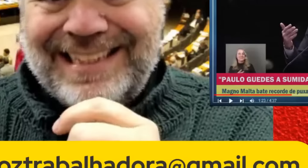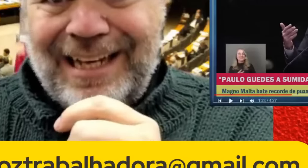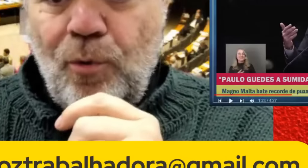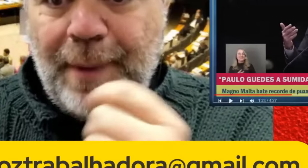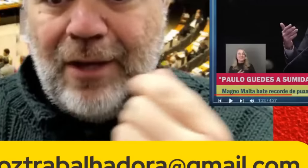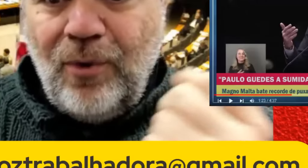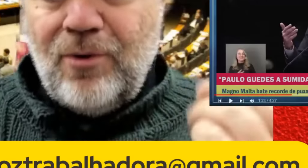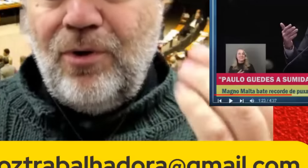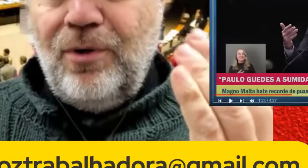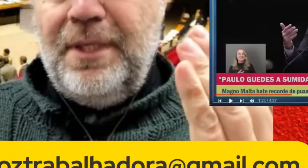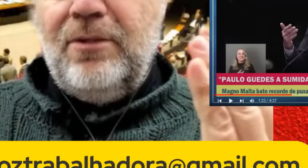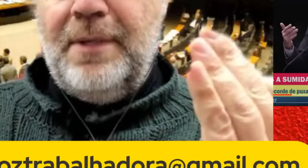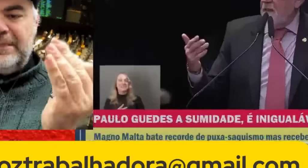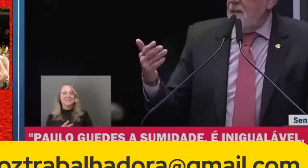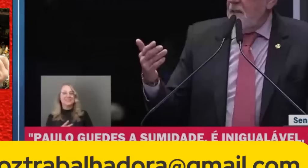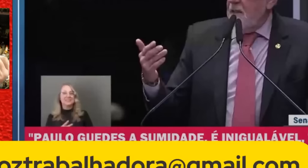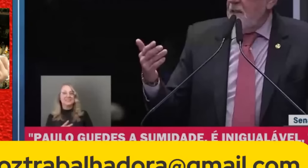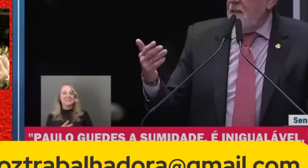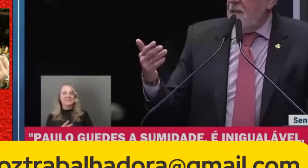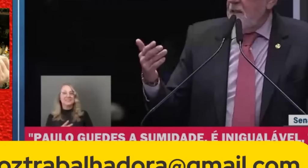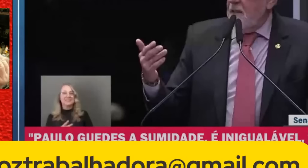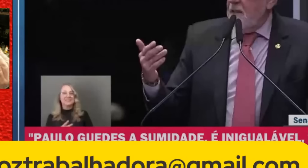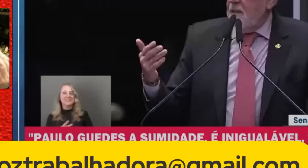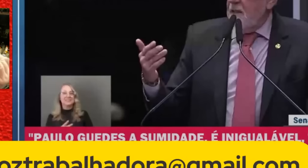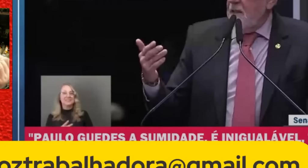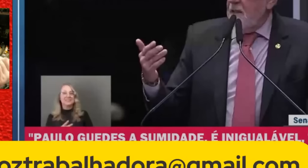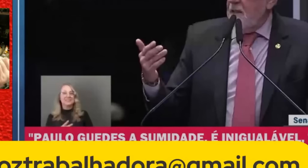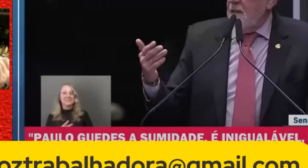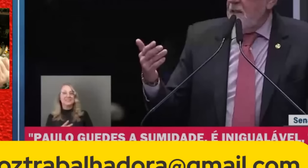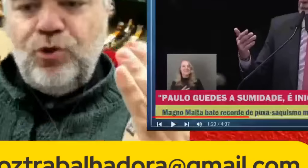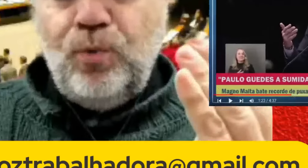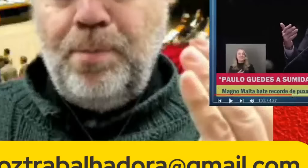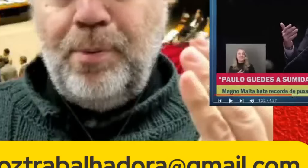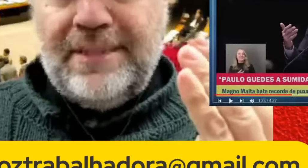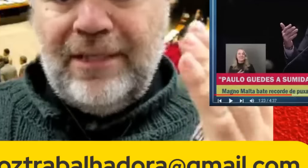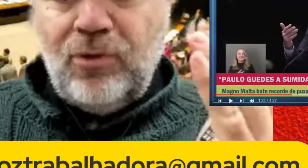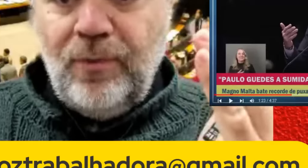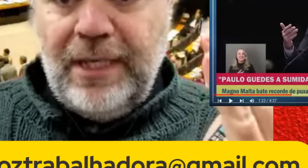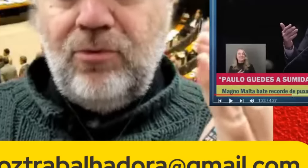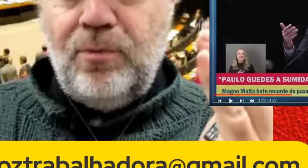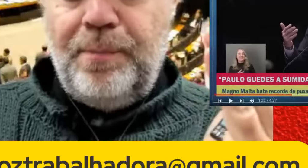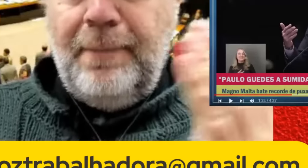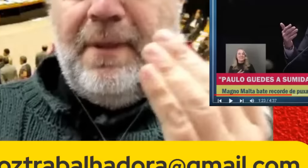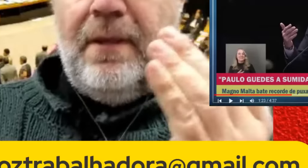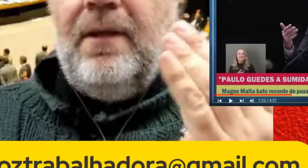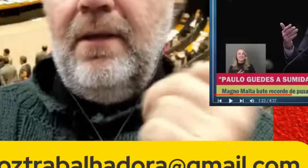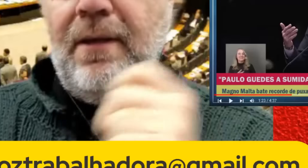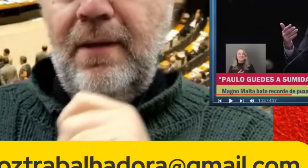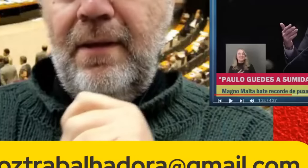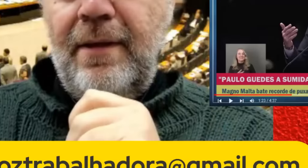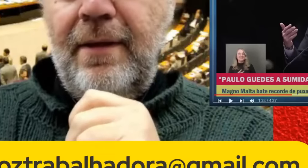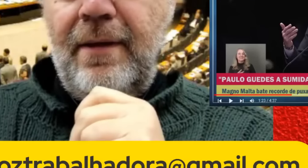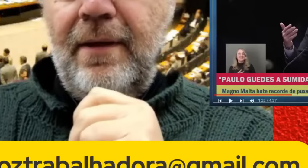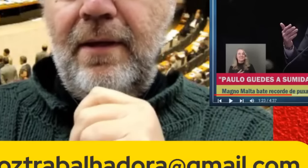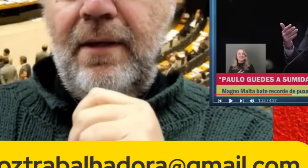Guedes recuperou a economia do Brasil gente um crescimento médio de 1% ao ano do